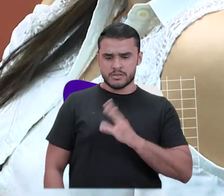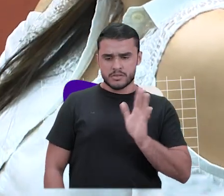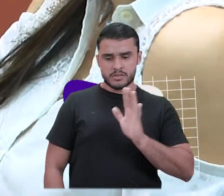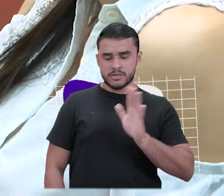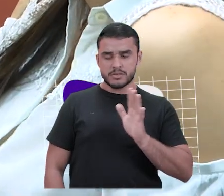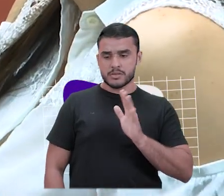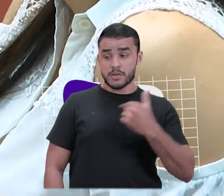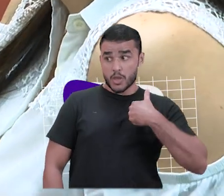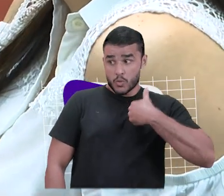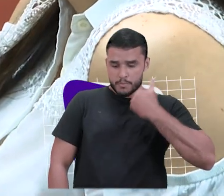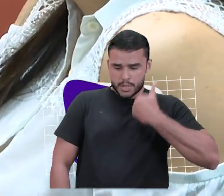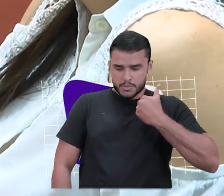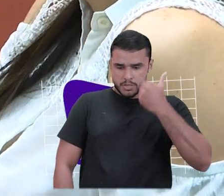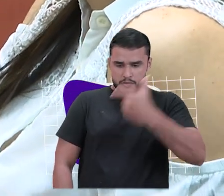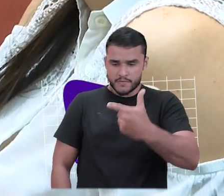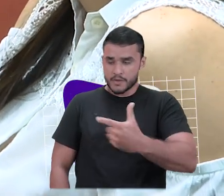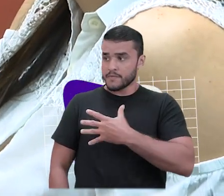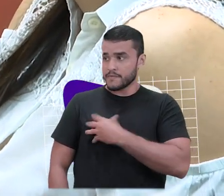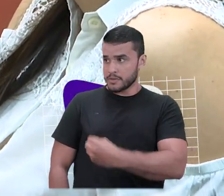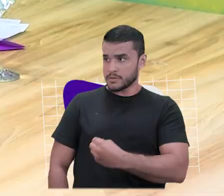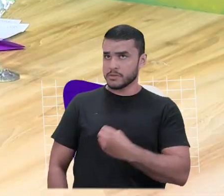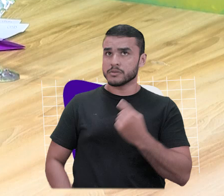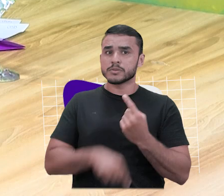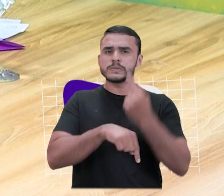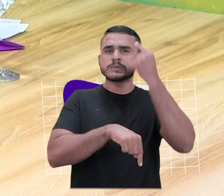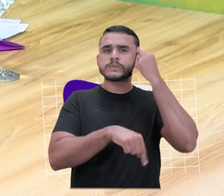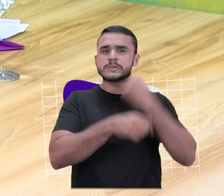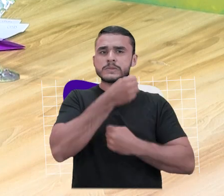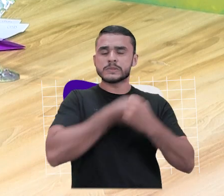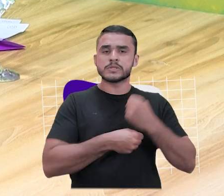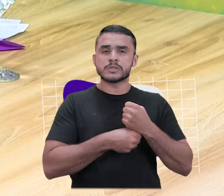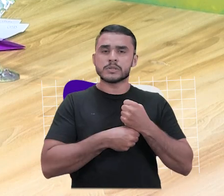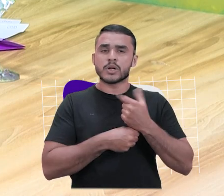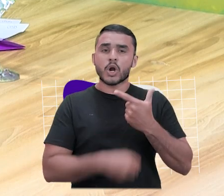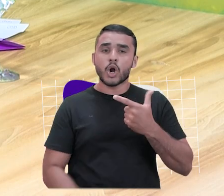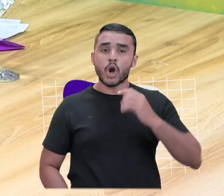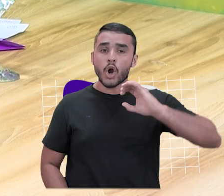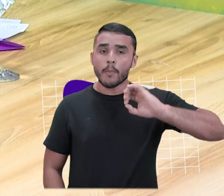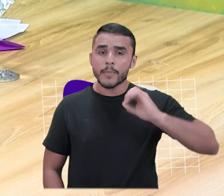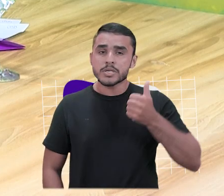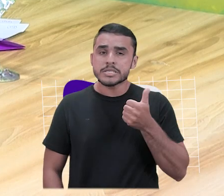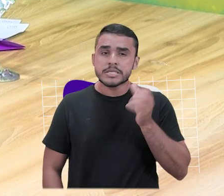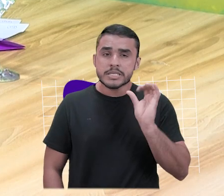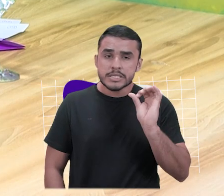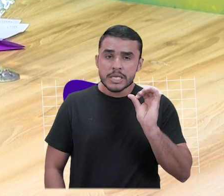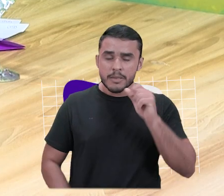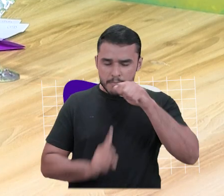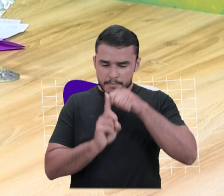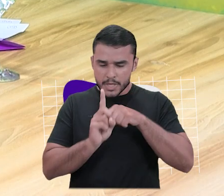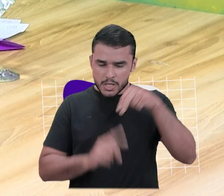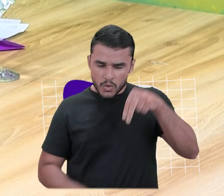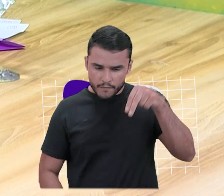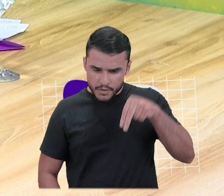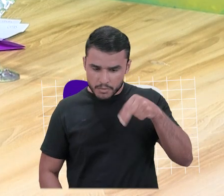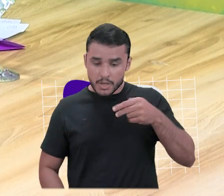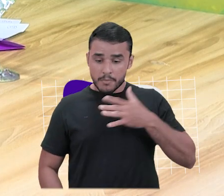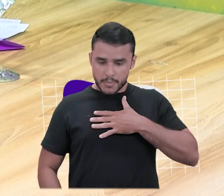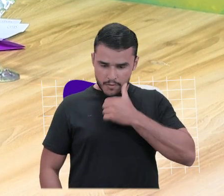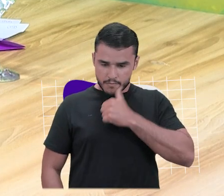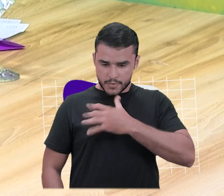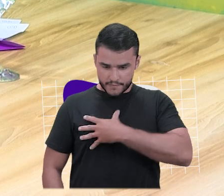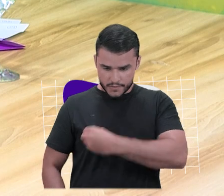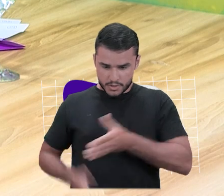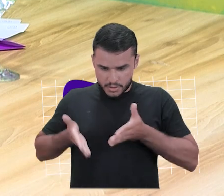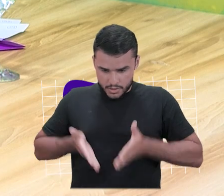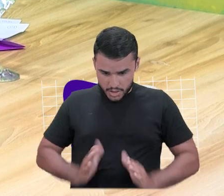de 2016. Não vou errar o nascimento da minha filha. E aí, quando foi em janeiro, eu recebi o meu primeiro